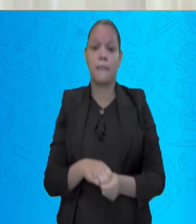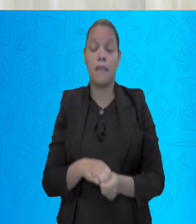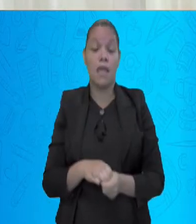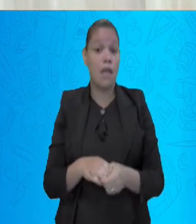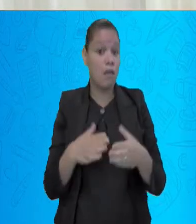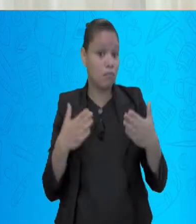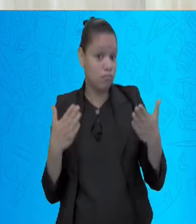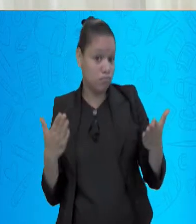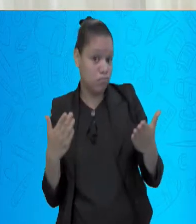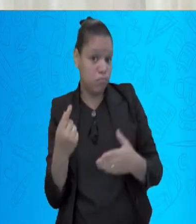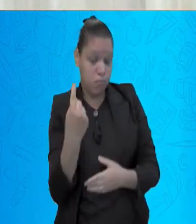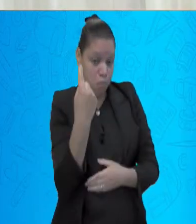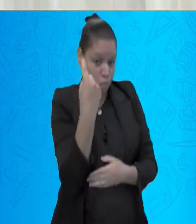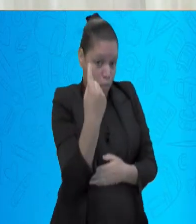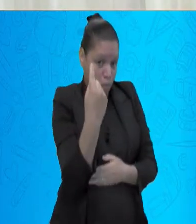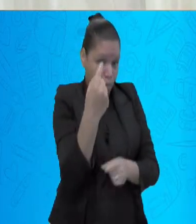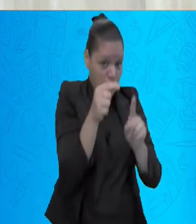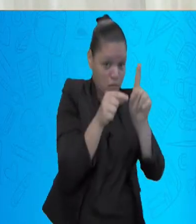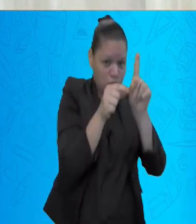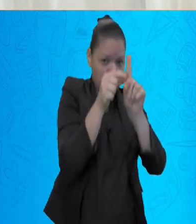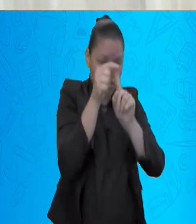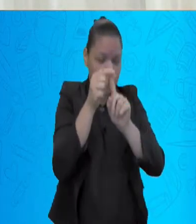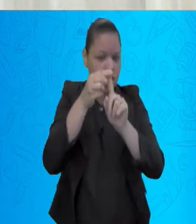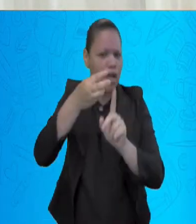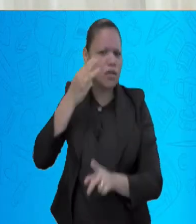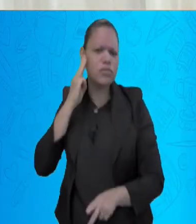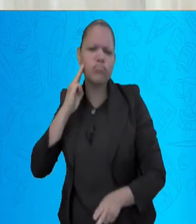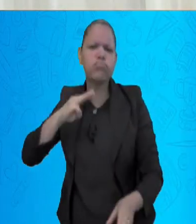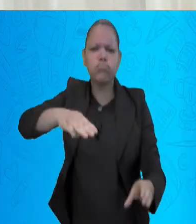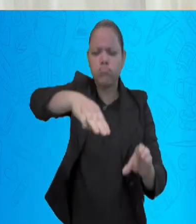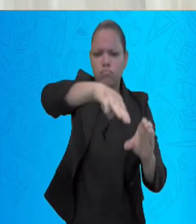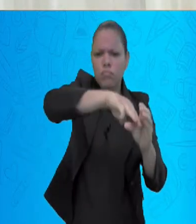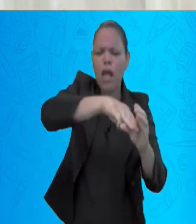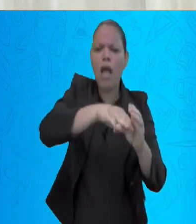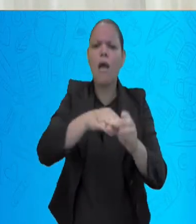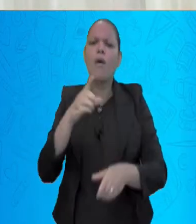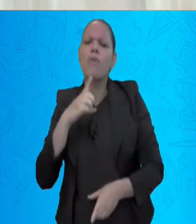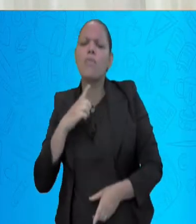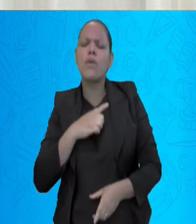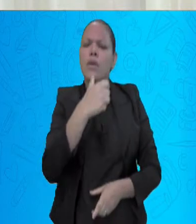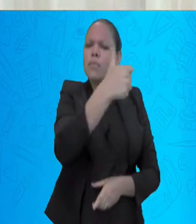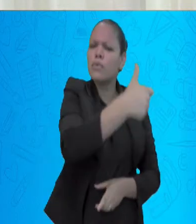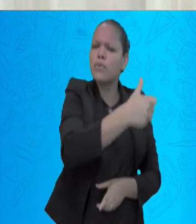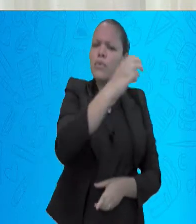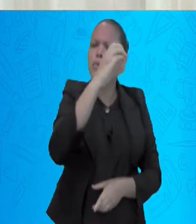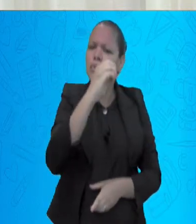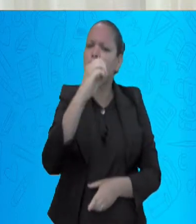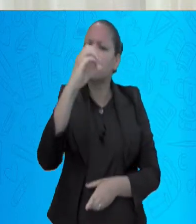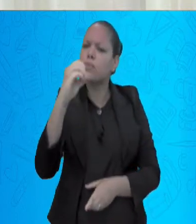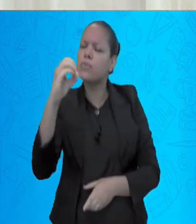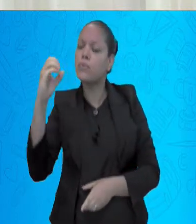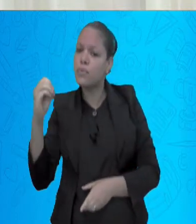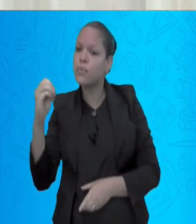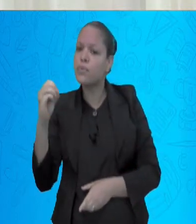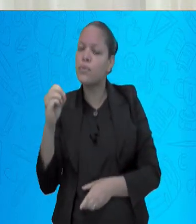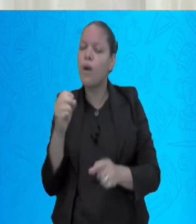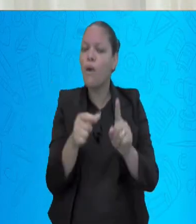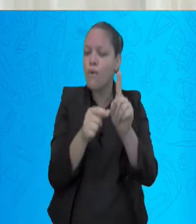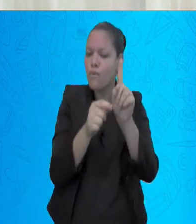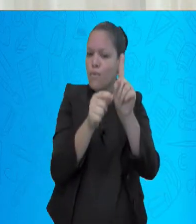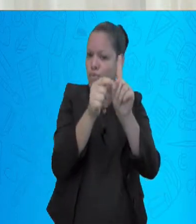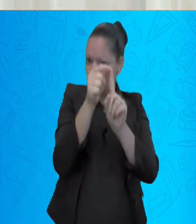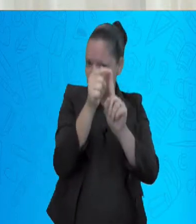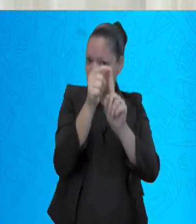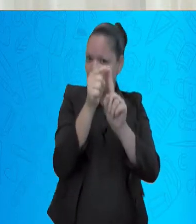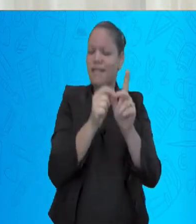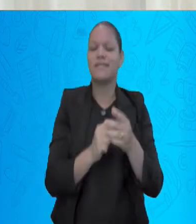como se eu tivesse 1000 bloquinhos desse daqui, ó, 1000 cubinhos, que seria 1000 unidades. Tá? Então, essa aqui é a representação